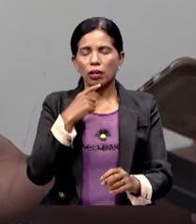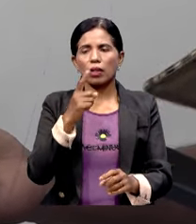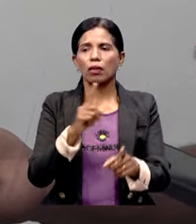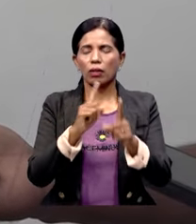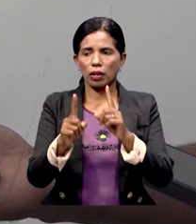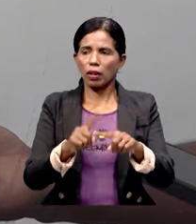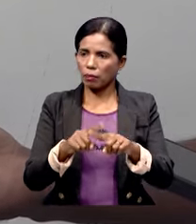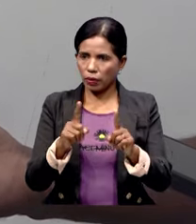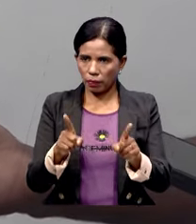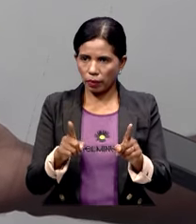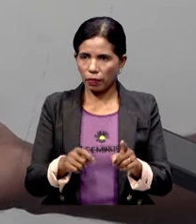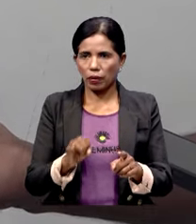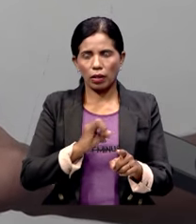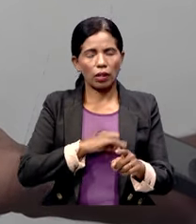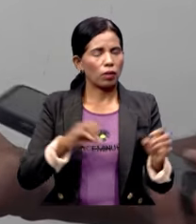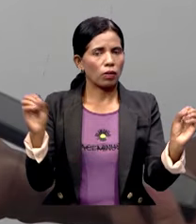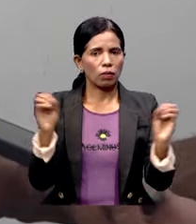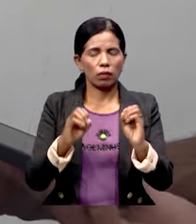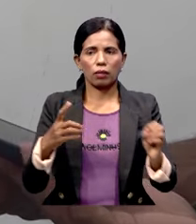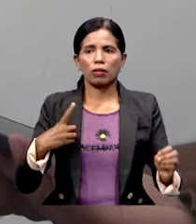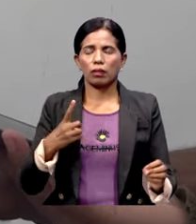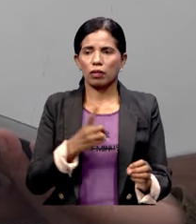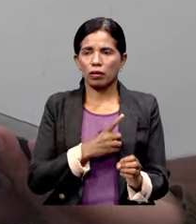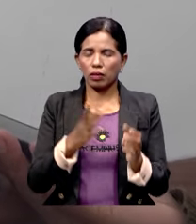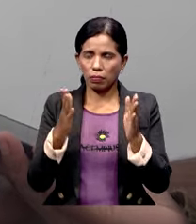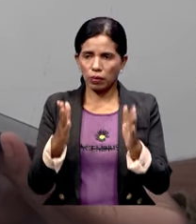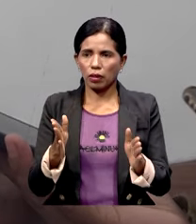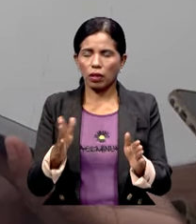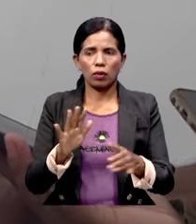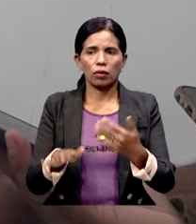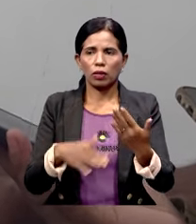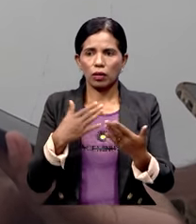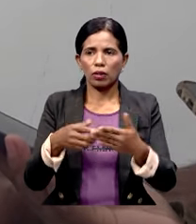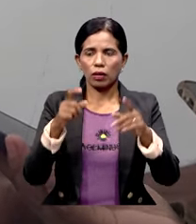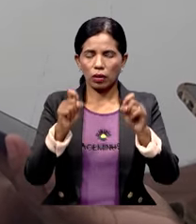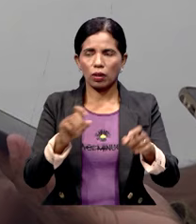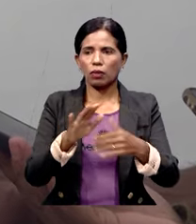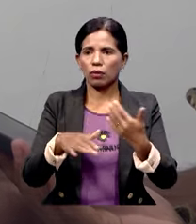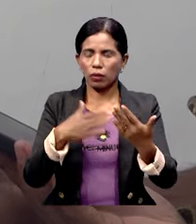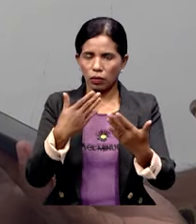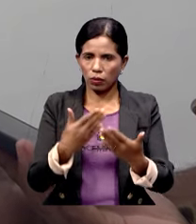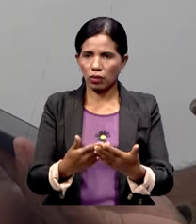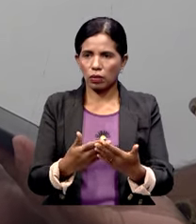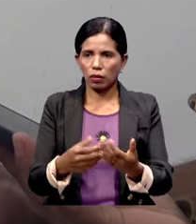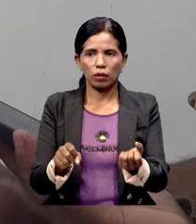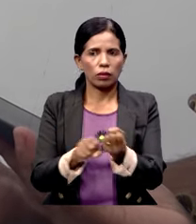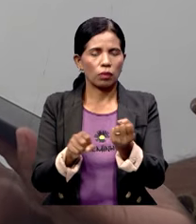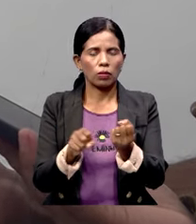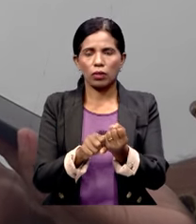kritika mai be hau lakoi katak deputadus mai minoria tenge mayoria maka to supporta